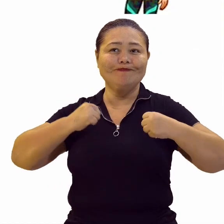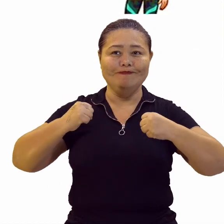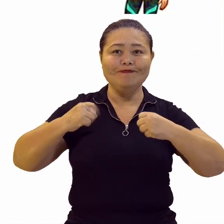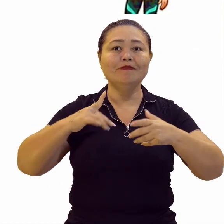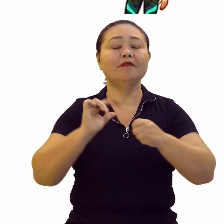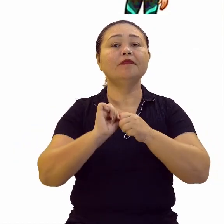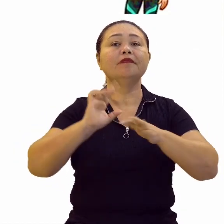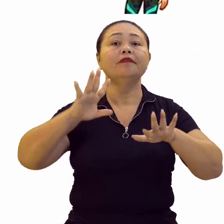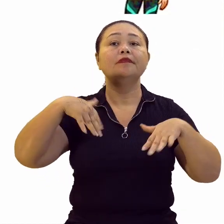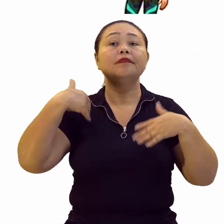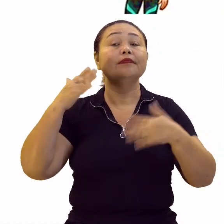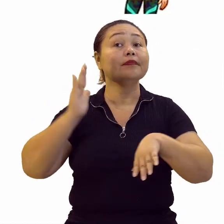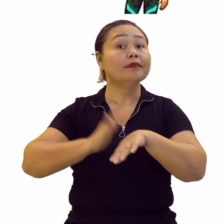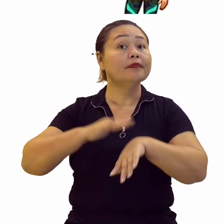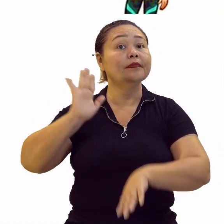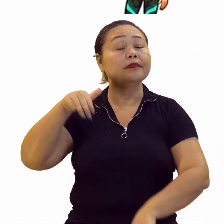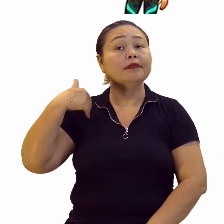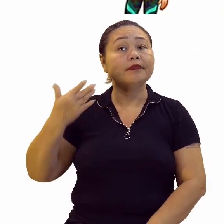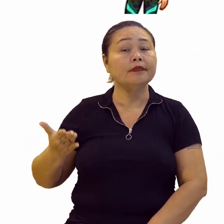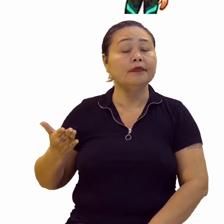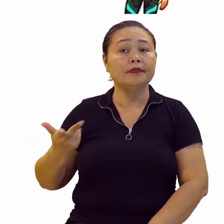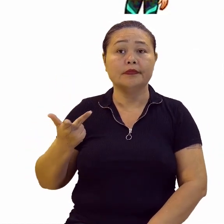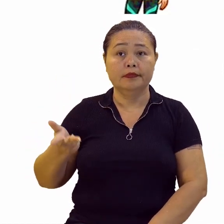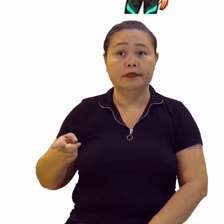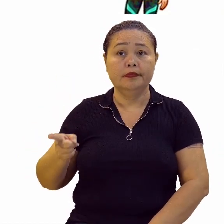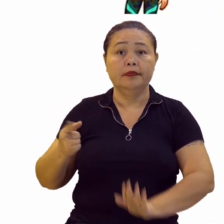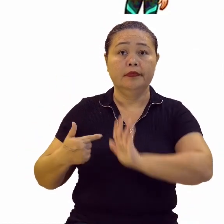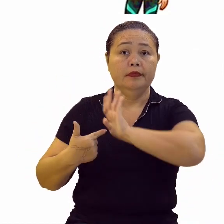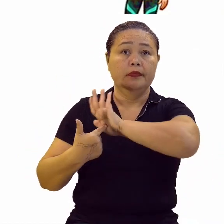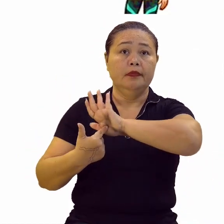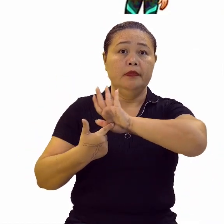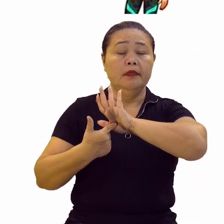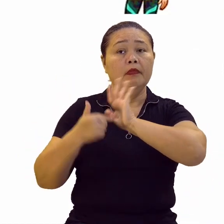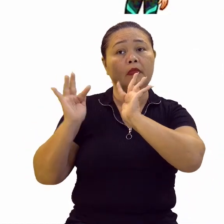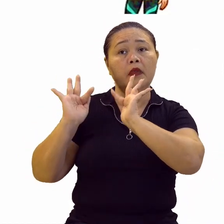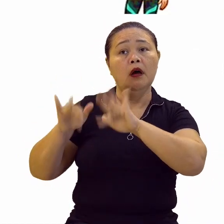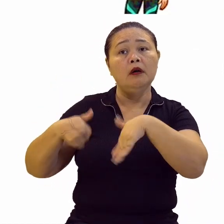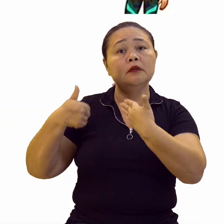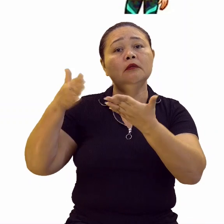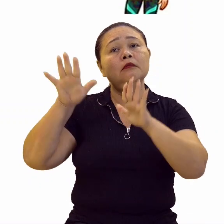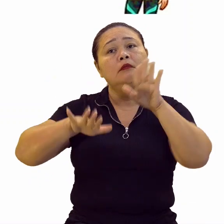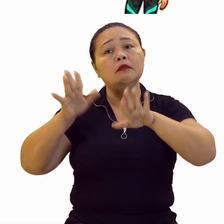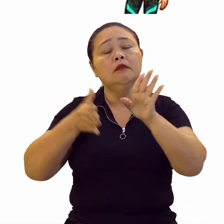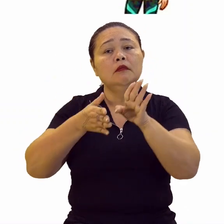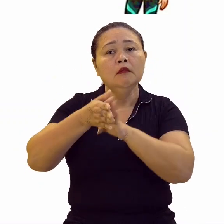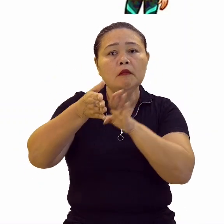mais, Profires? Nós te apresentamos aí no finalzinho algumas recomendações